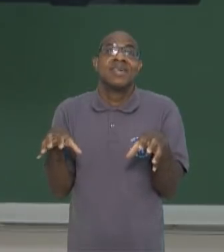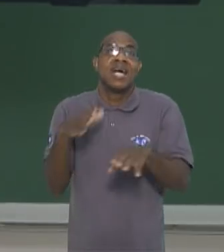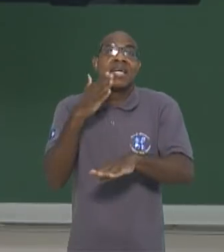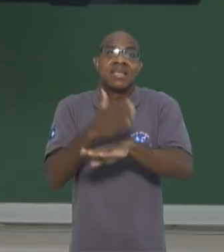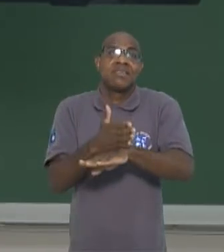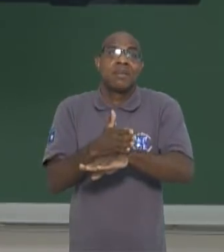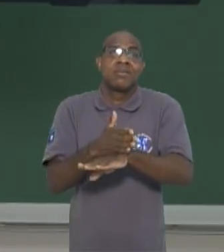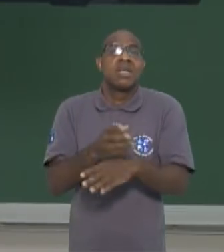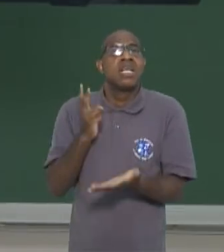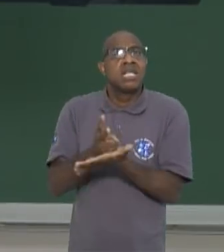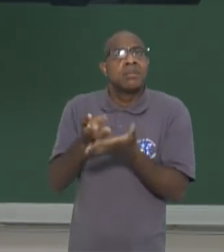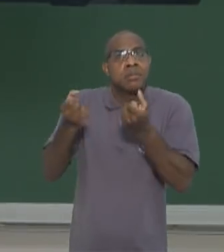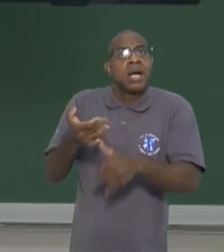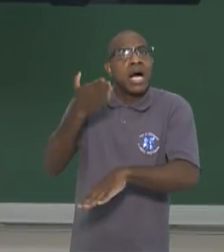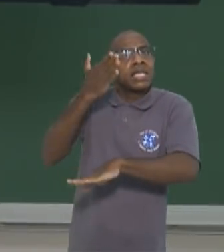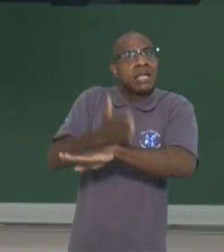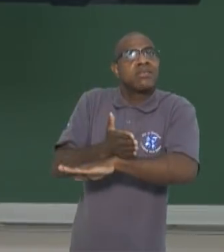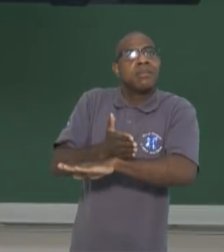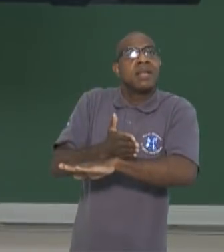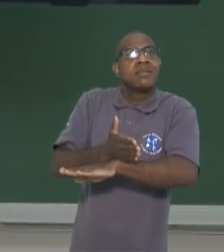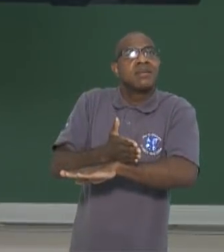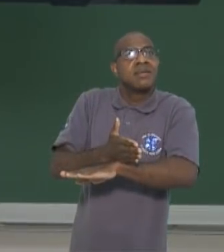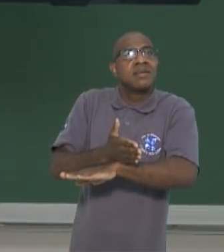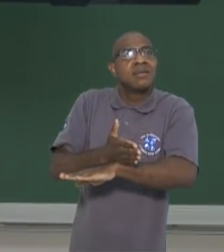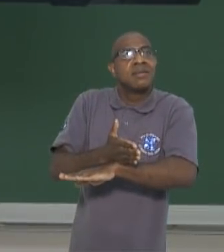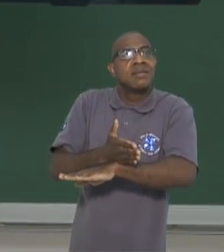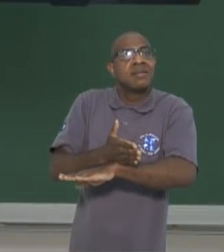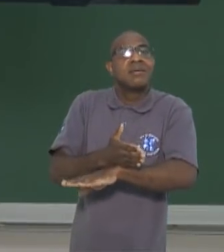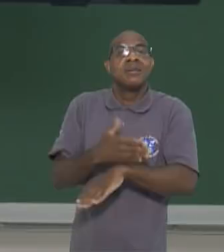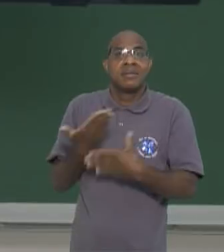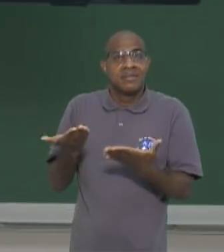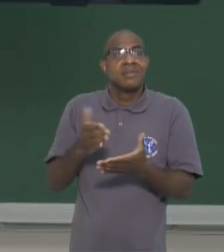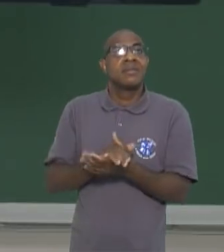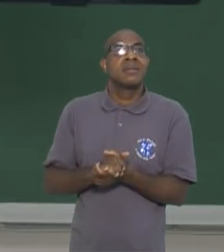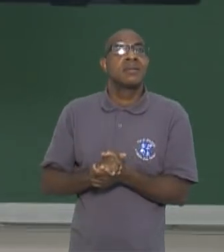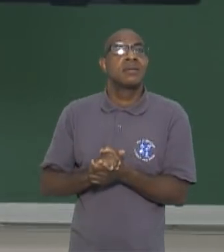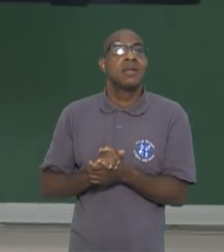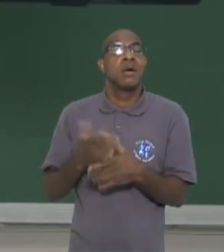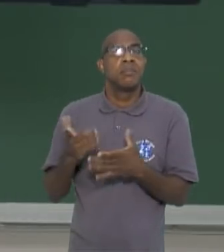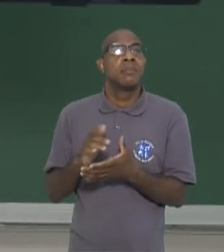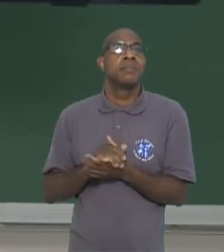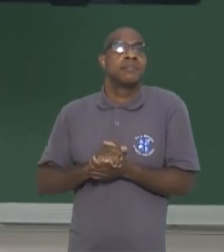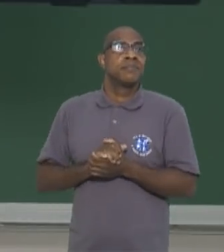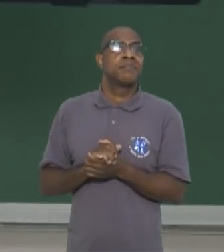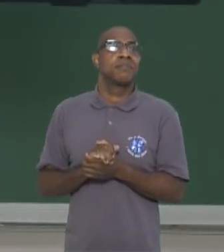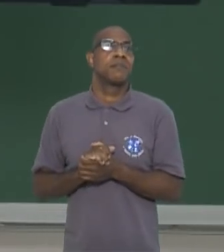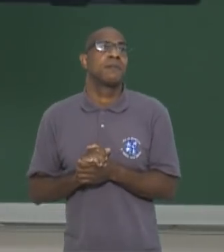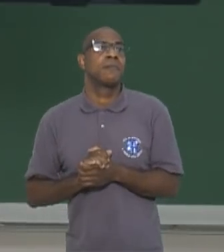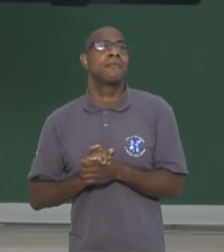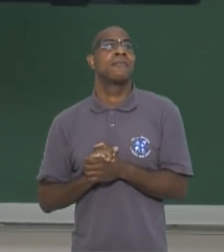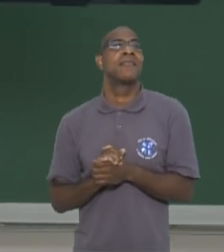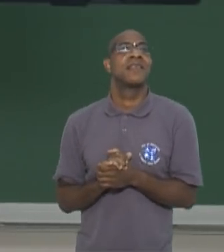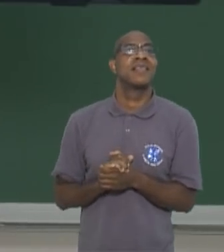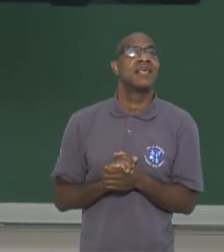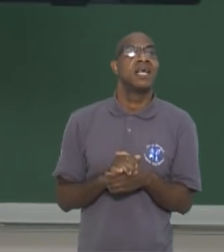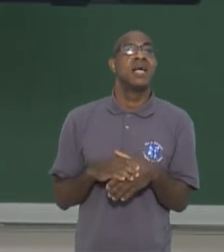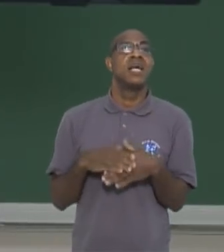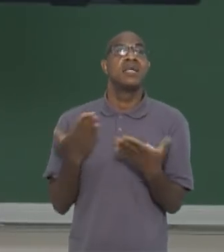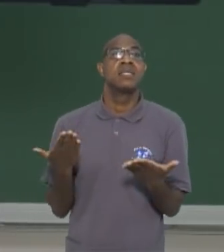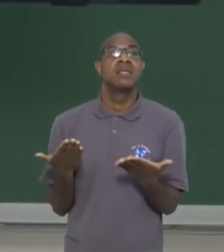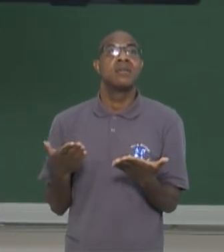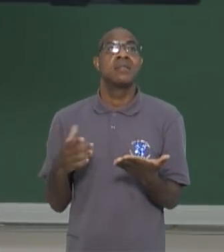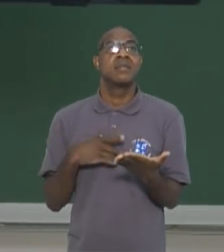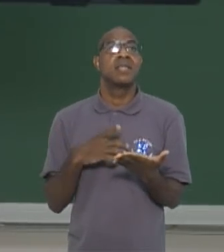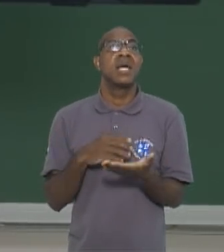falar em Idade Média, se referenciar aos dois períodos, não necessariamente. Tá? É uma convenção, não é? Então a gente tem a